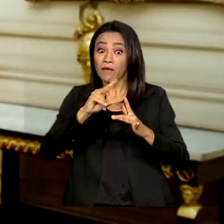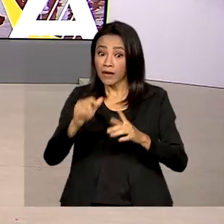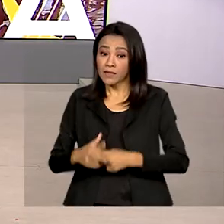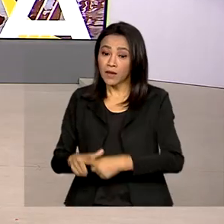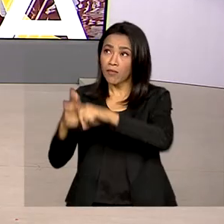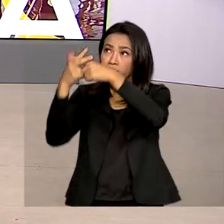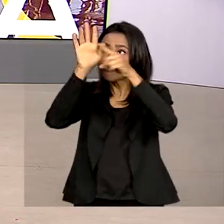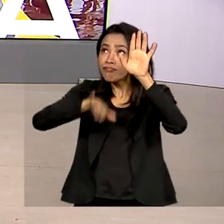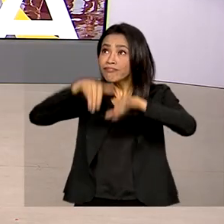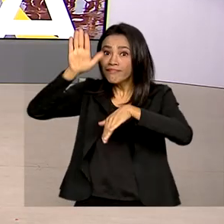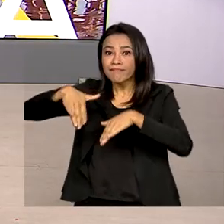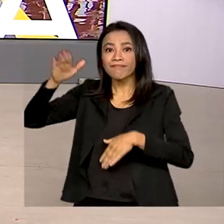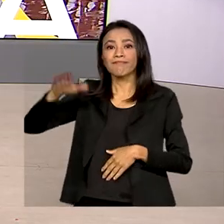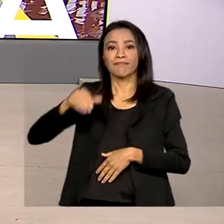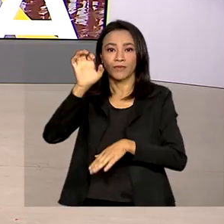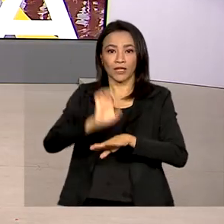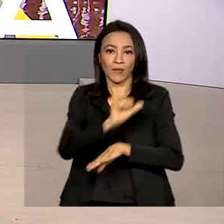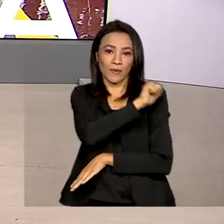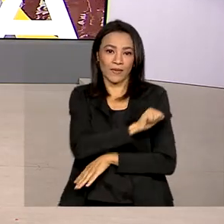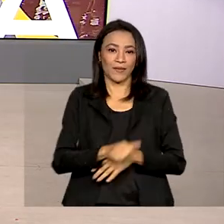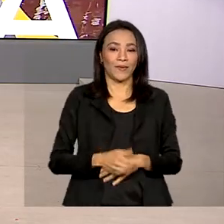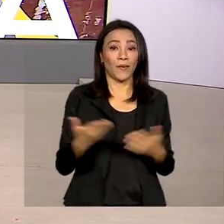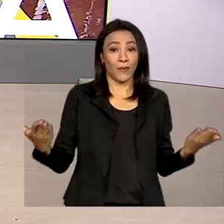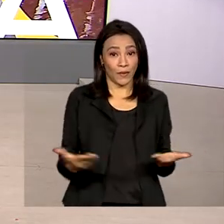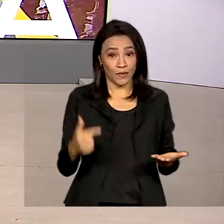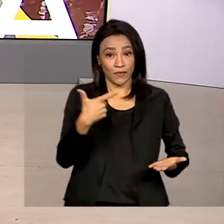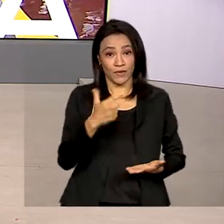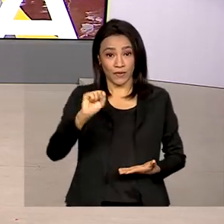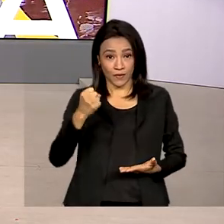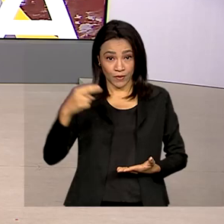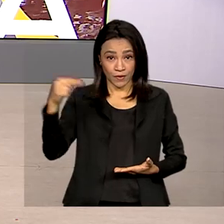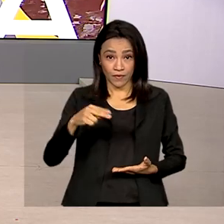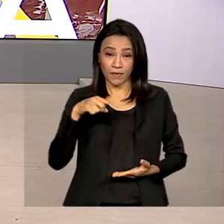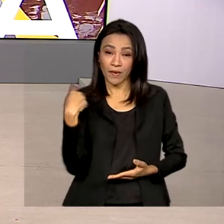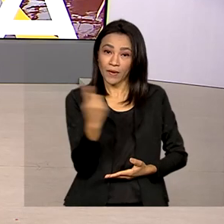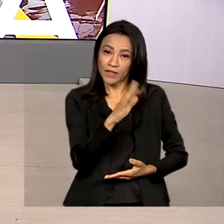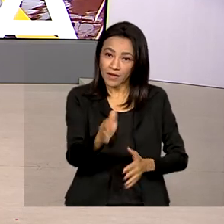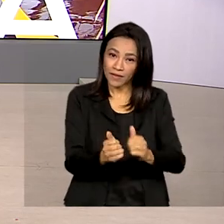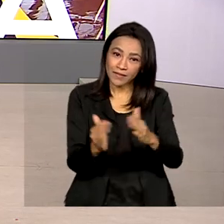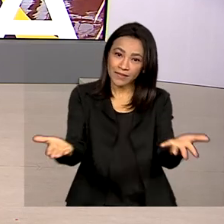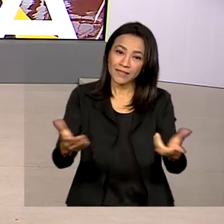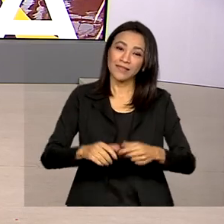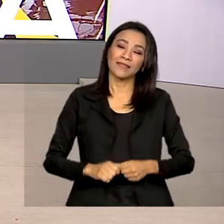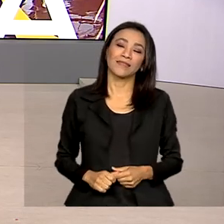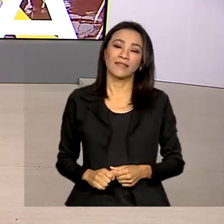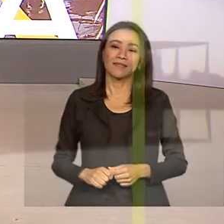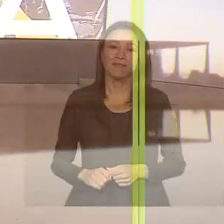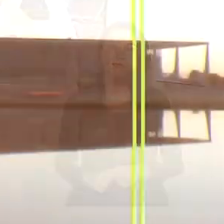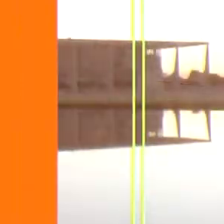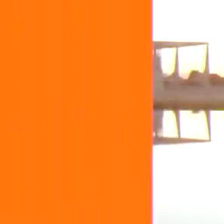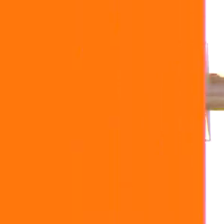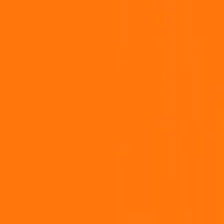Janeiro. Segunda-feira, 28 de novembro. O Brasil em Dia já começou.